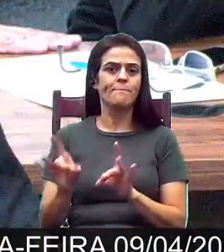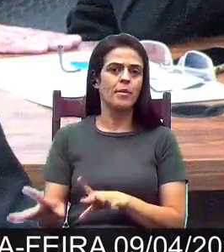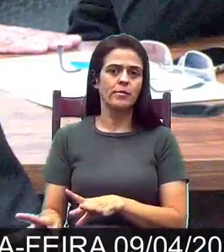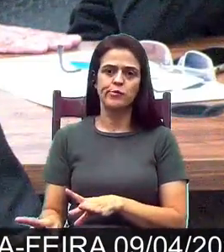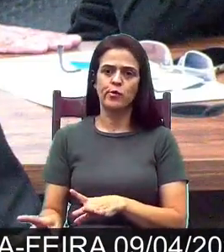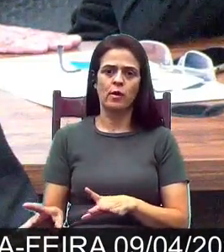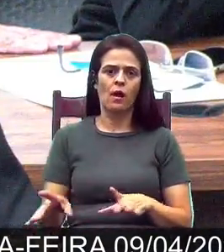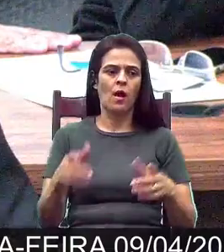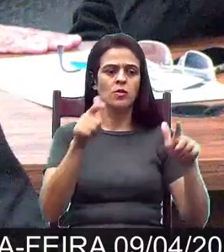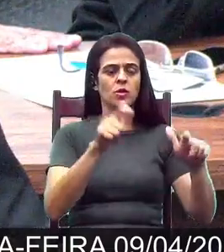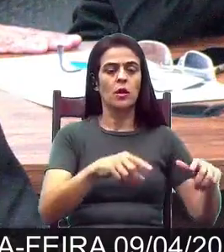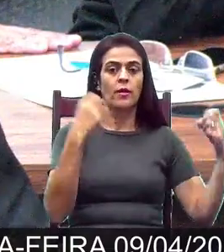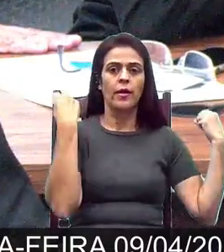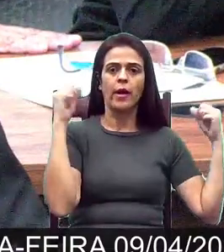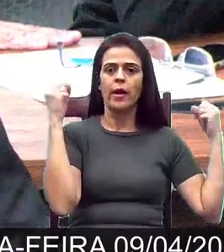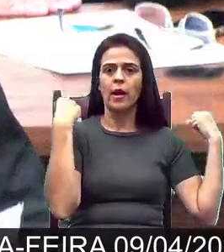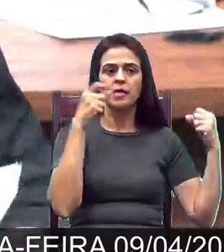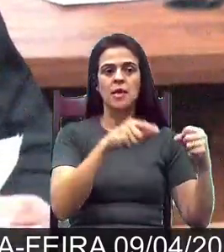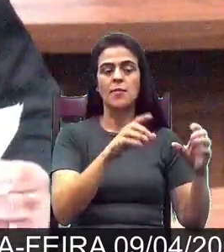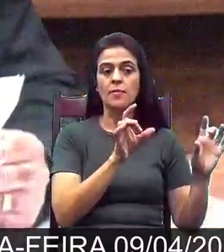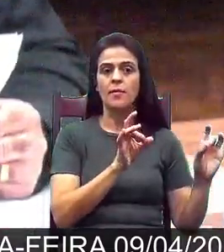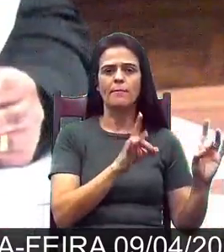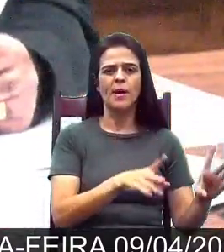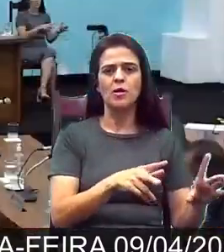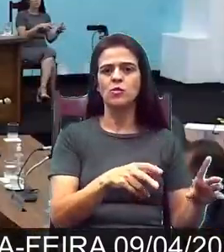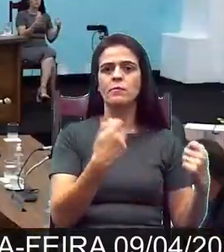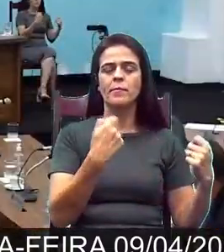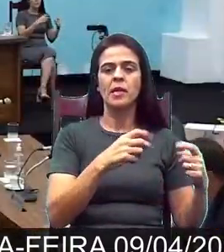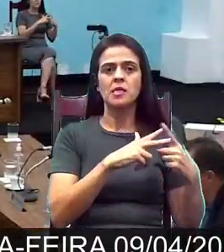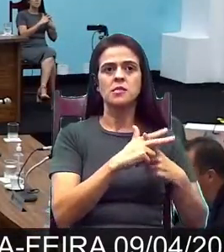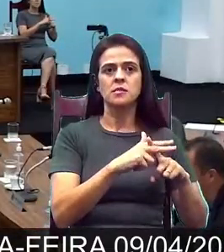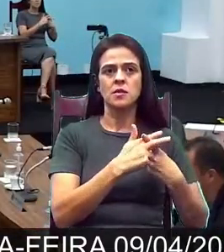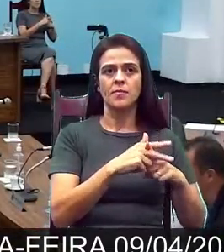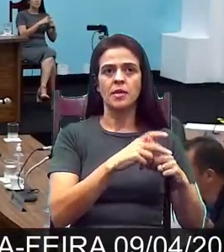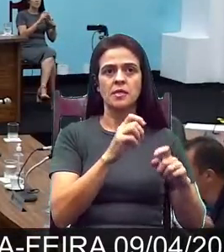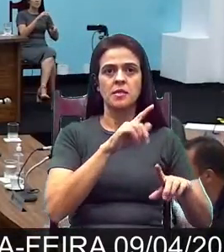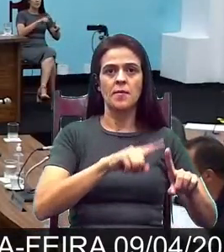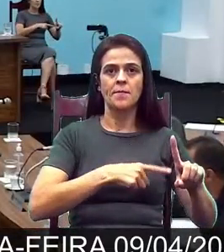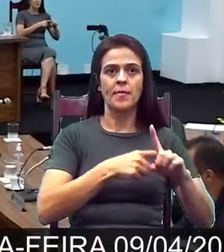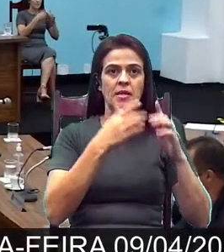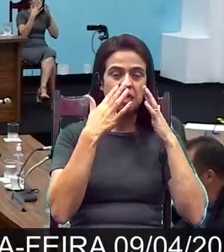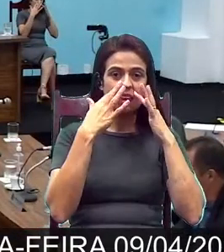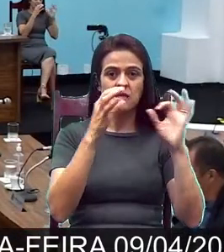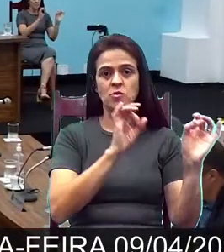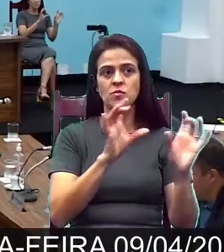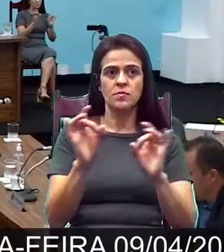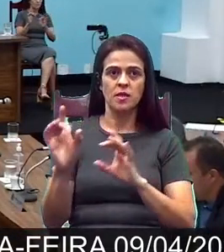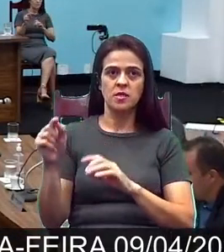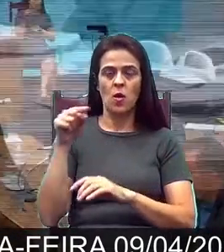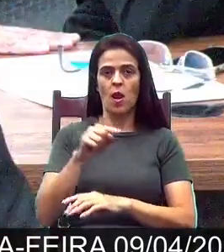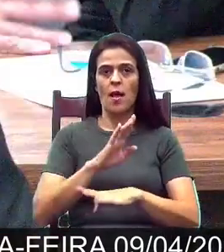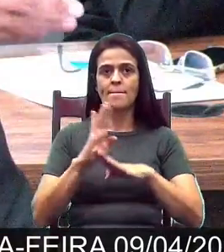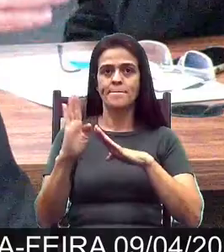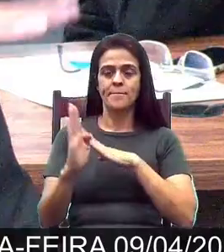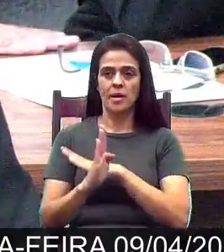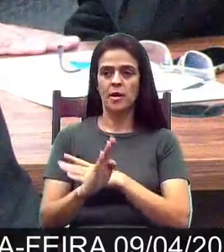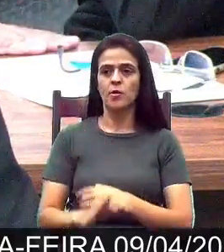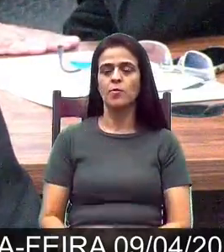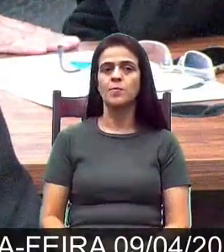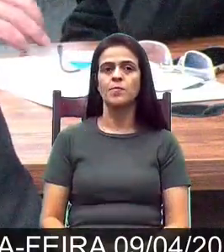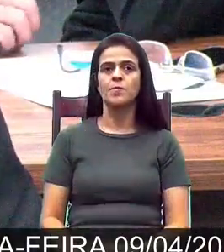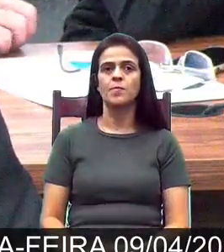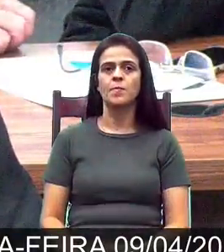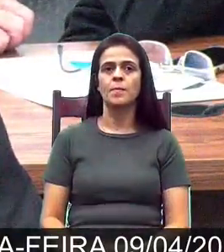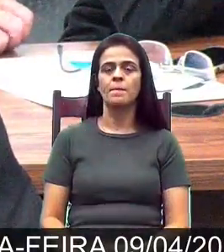está em péssimas condições de uso lá, os aparelhos. Então, pedi para que seja dada atenção àquele bairro lá. E em tempo também, senhor